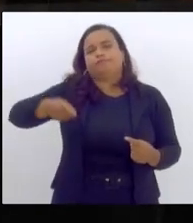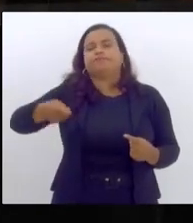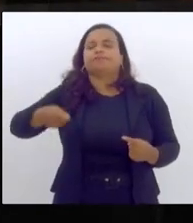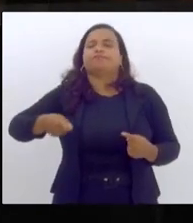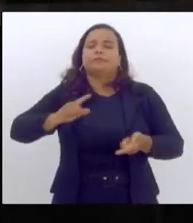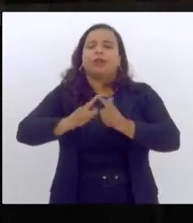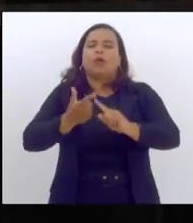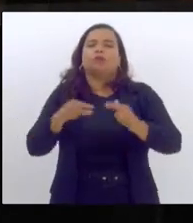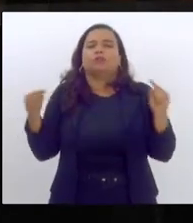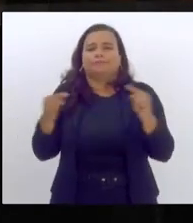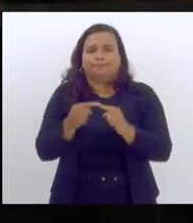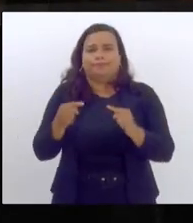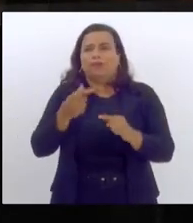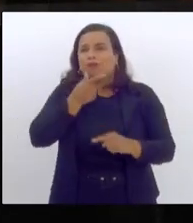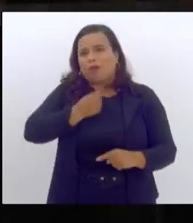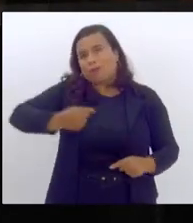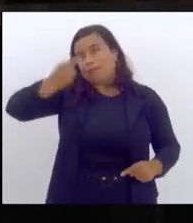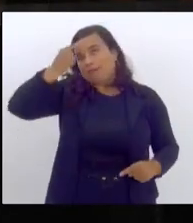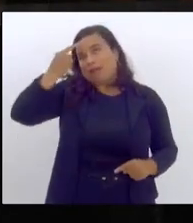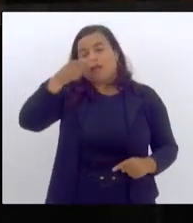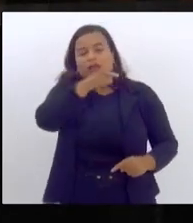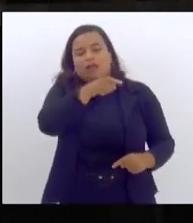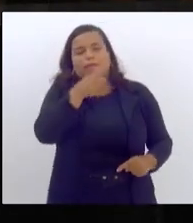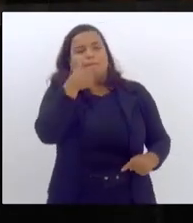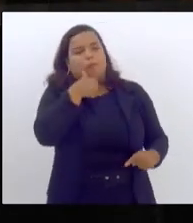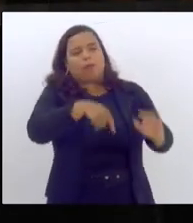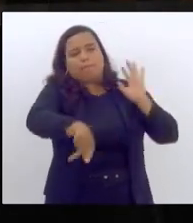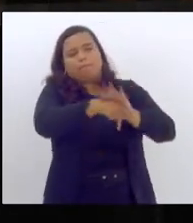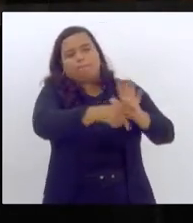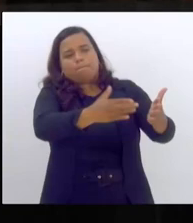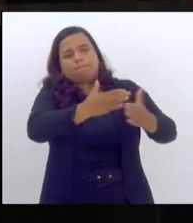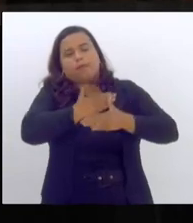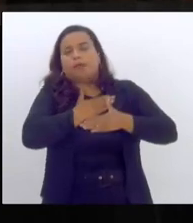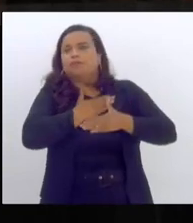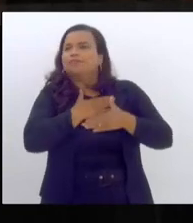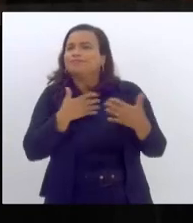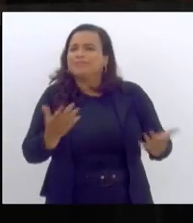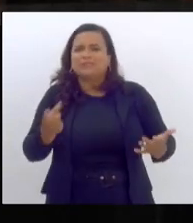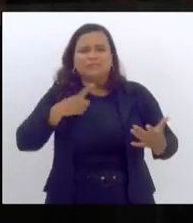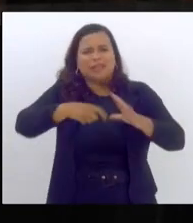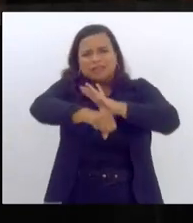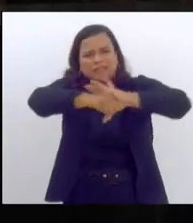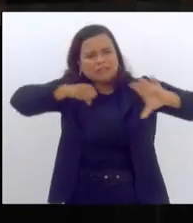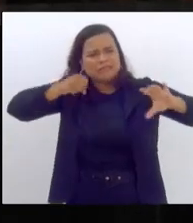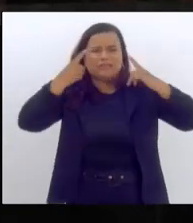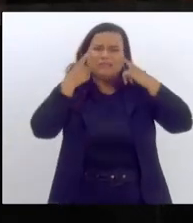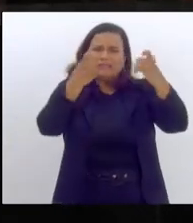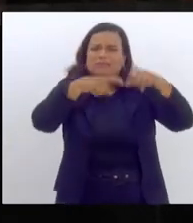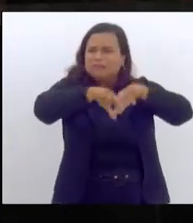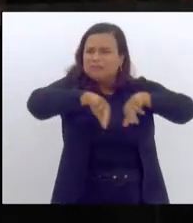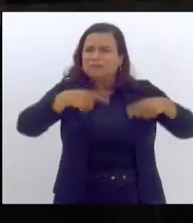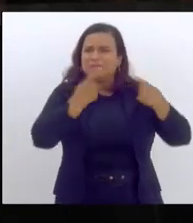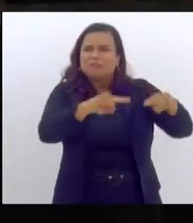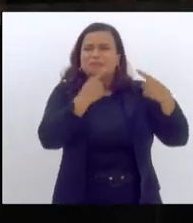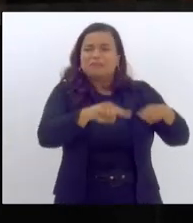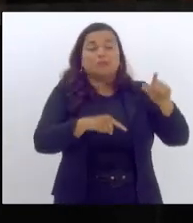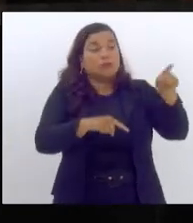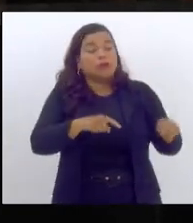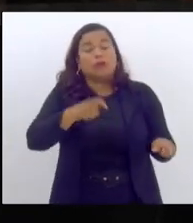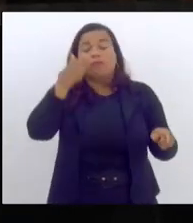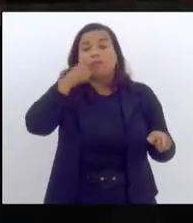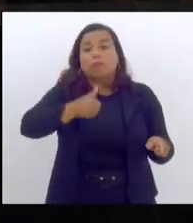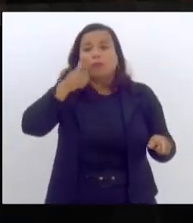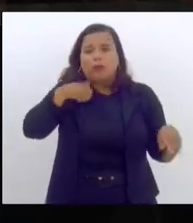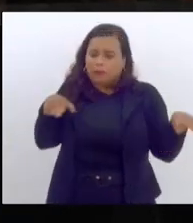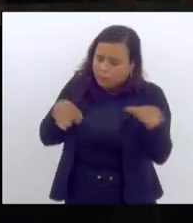que essa mulher é sua propriedade, no entanto, empenha uma série de violências para que essa mulher não